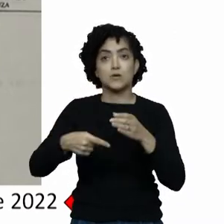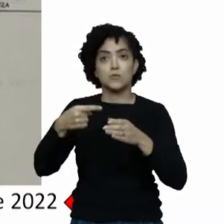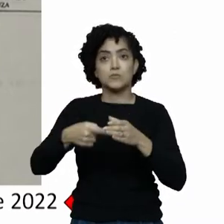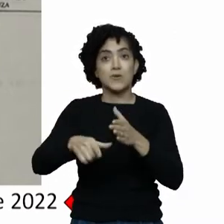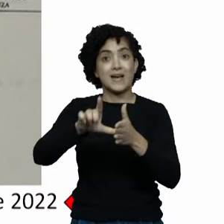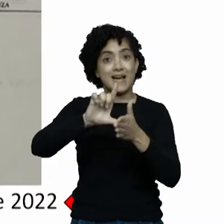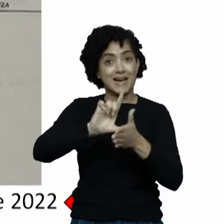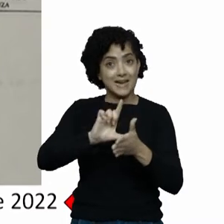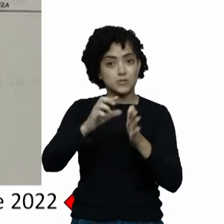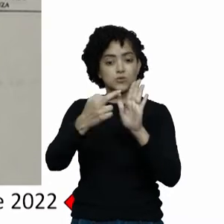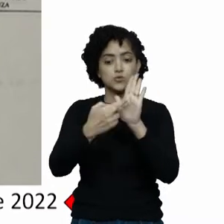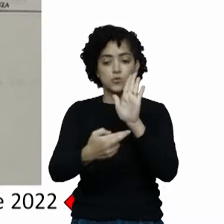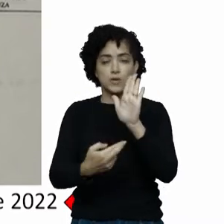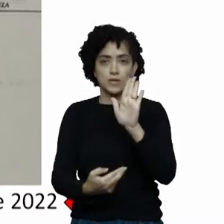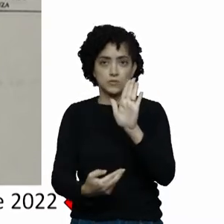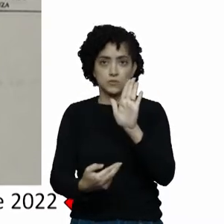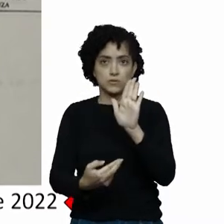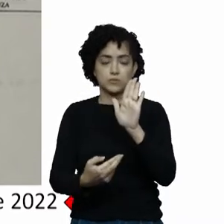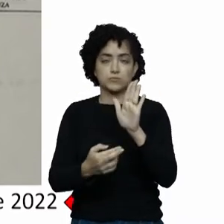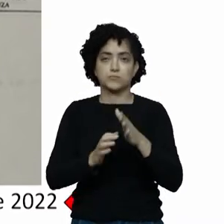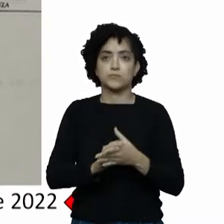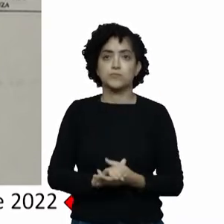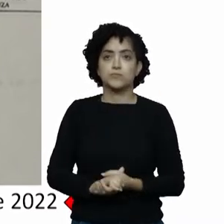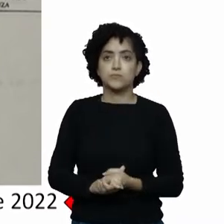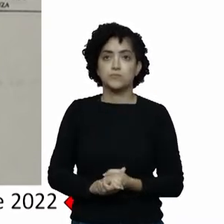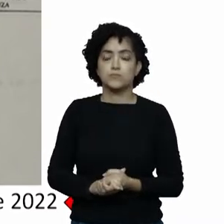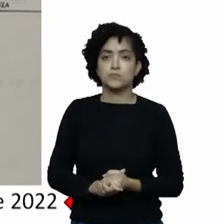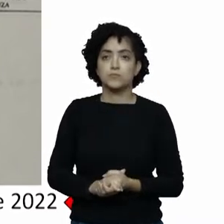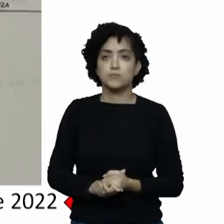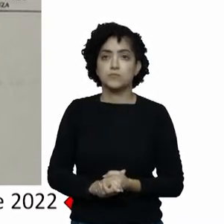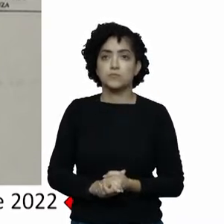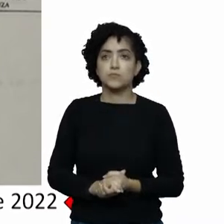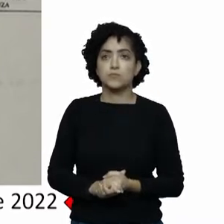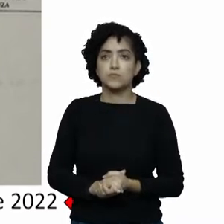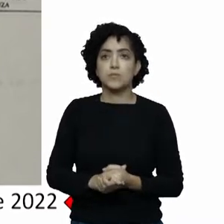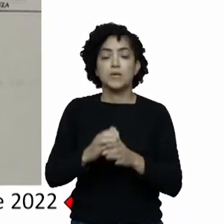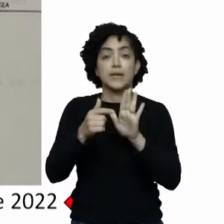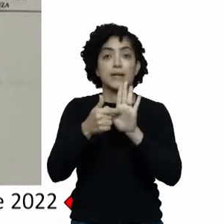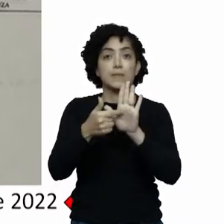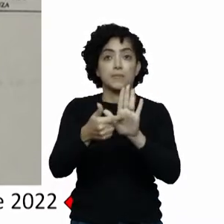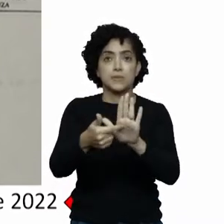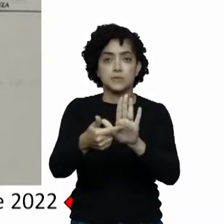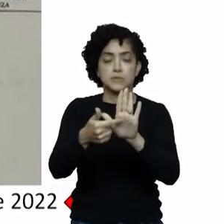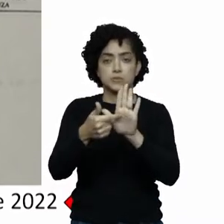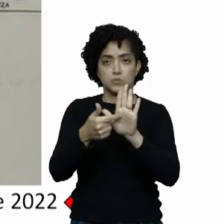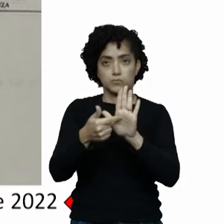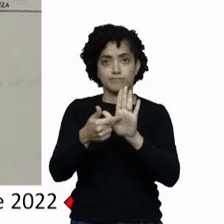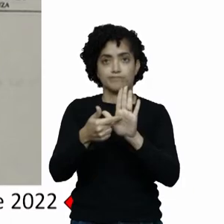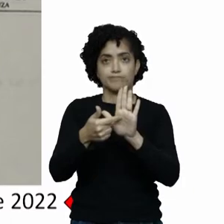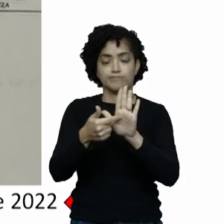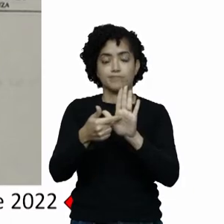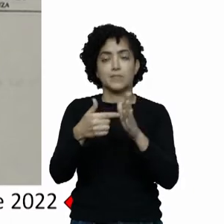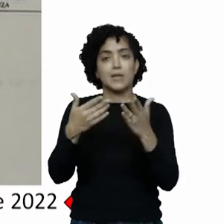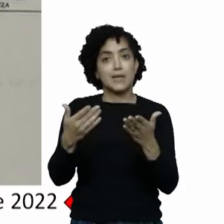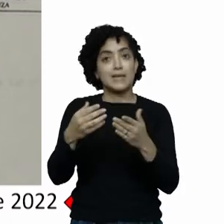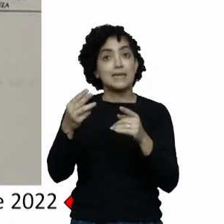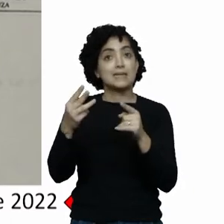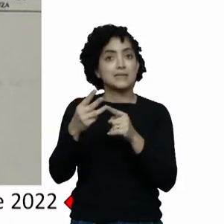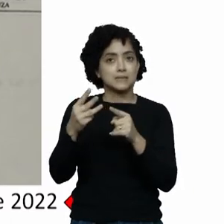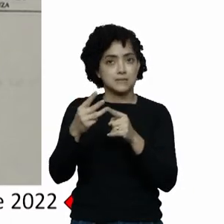do voto do relator em voto-vista se apresentou Oi e aí vai a terceira